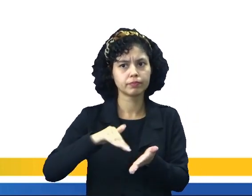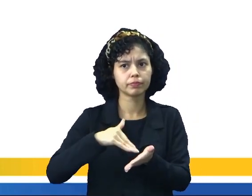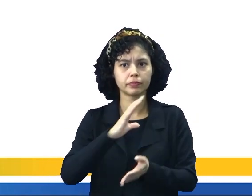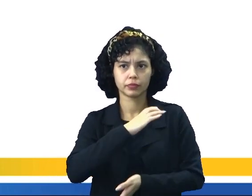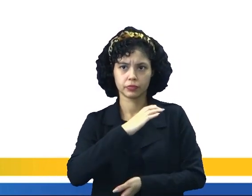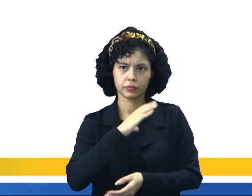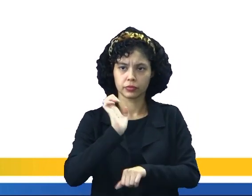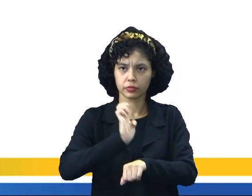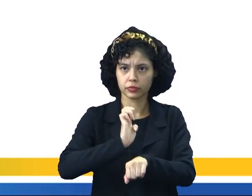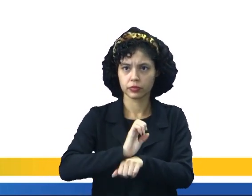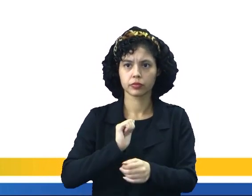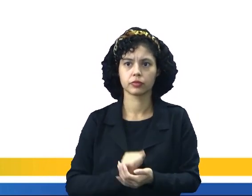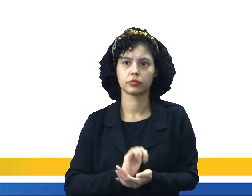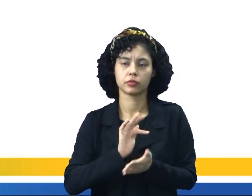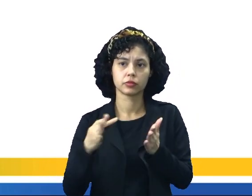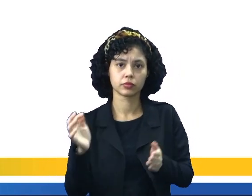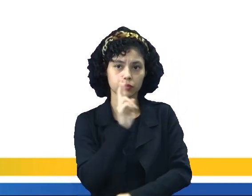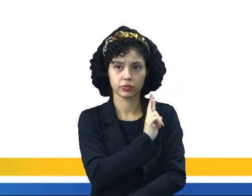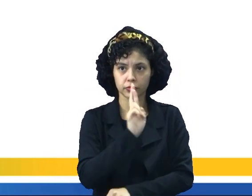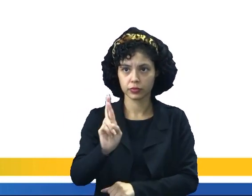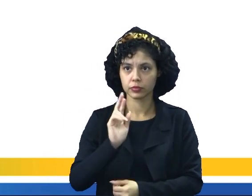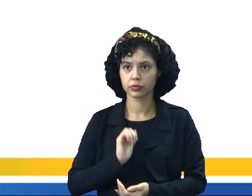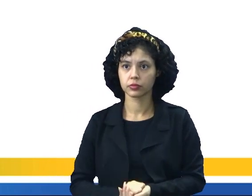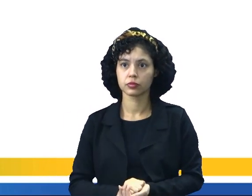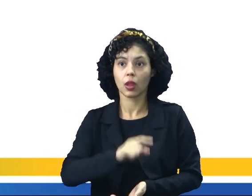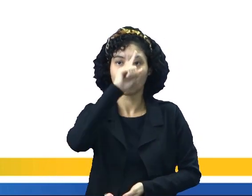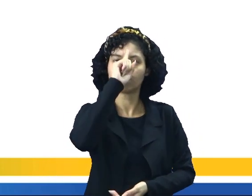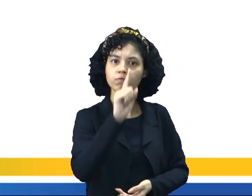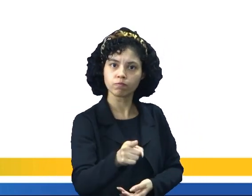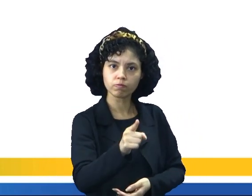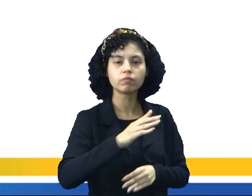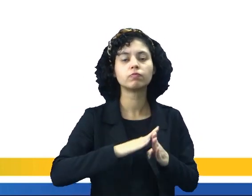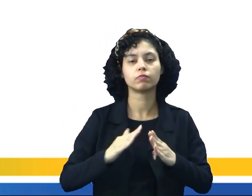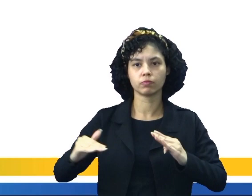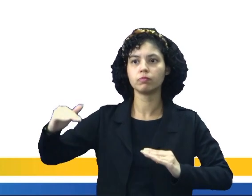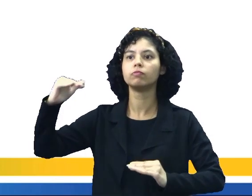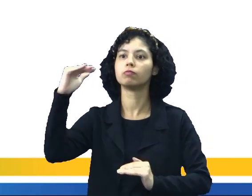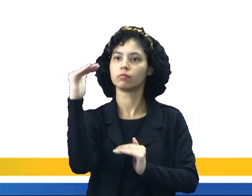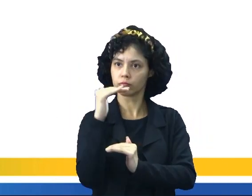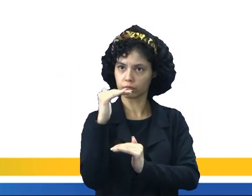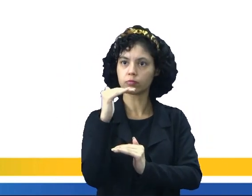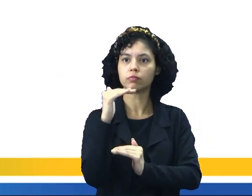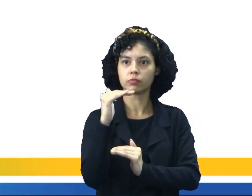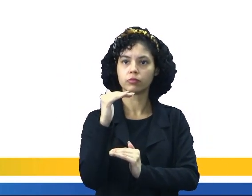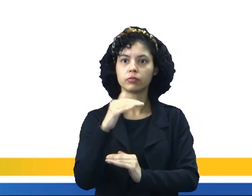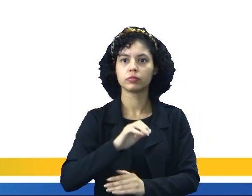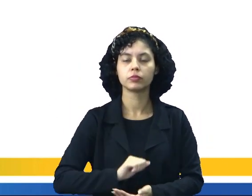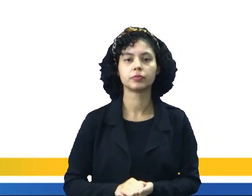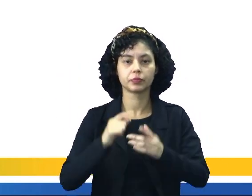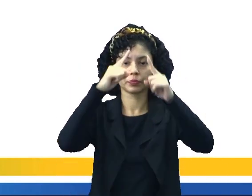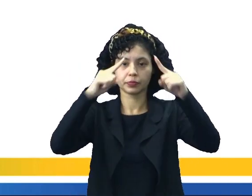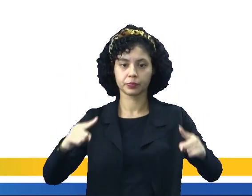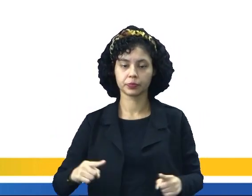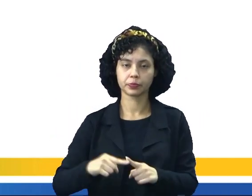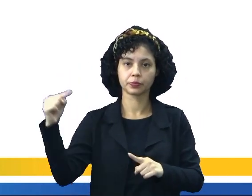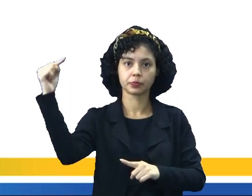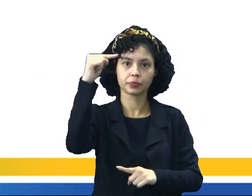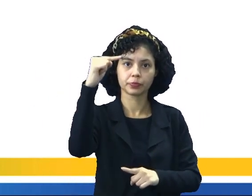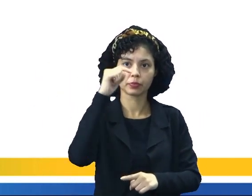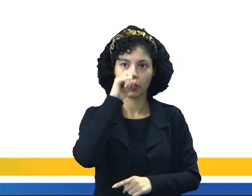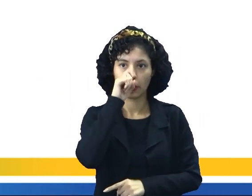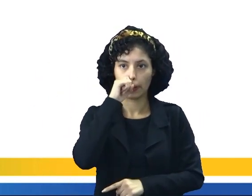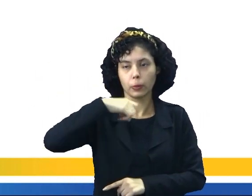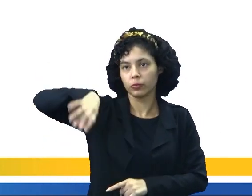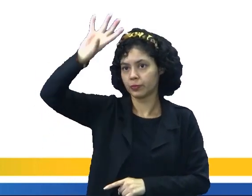administração nas cidades-estados e pelas funções religiosas. A autoridade máxima, né, ficava lá no topo da pirâmide social, era